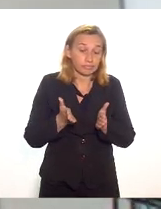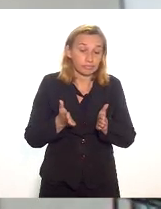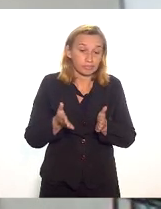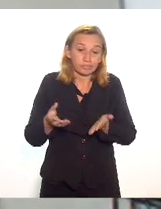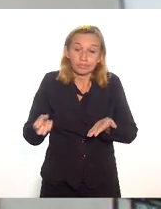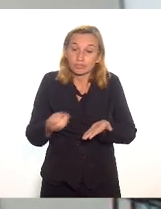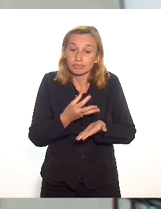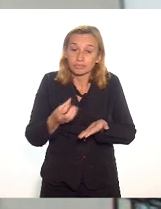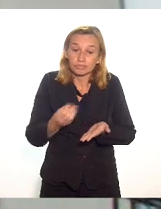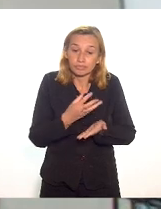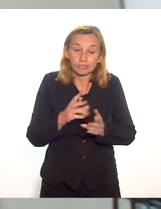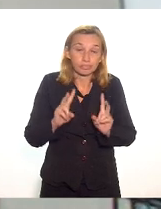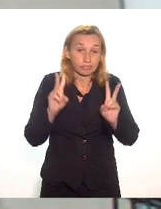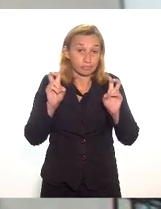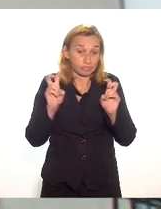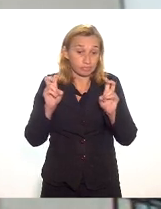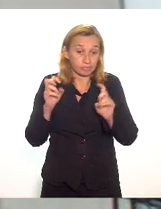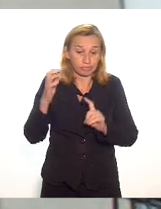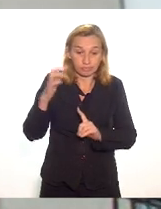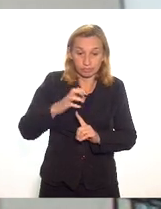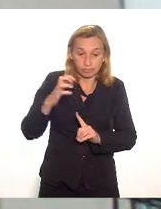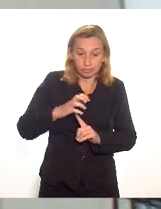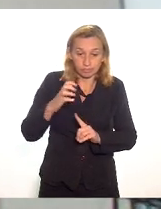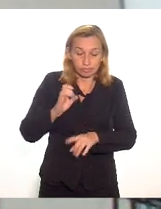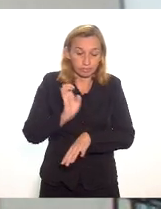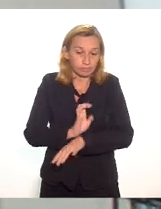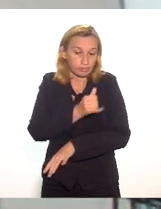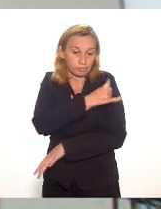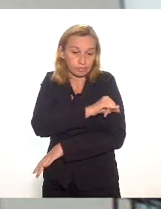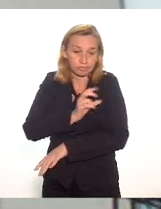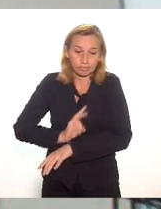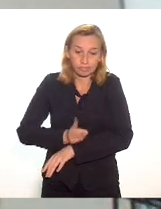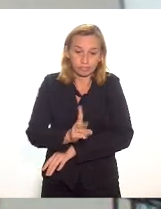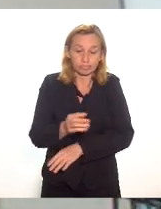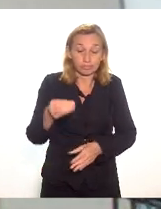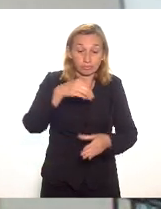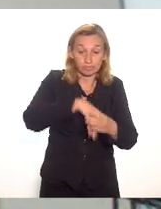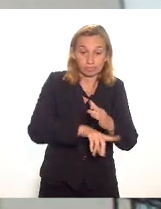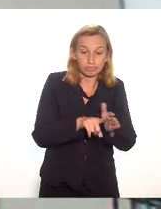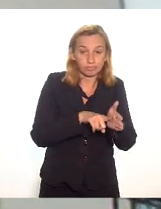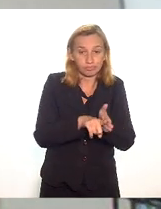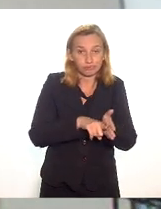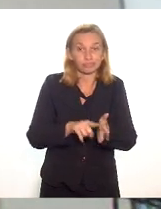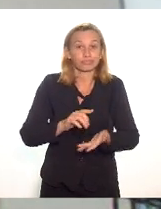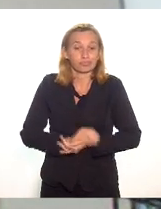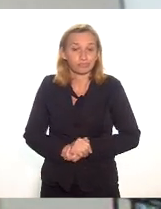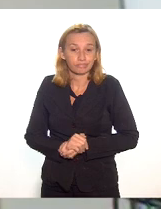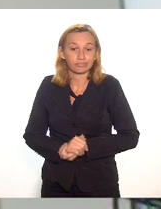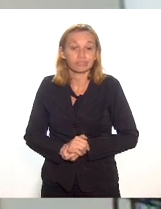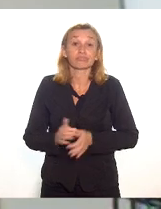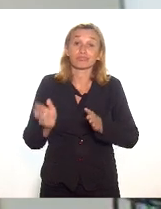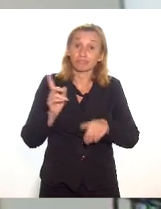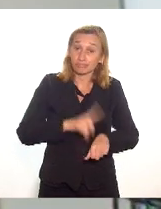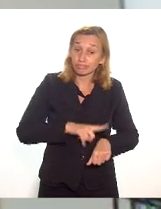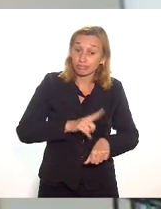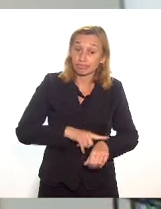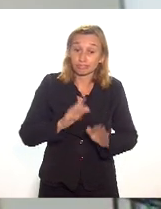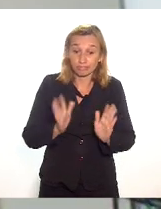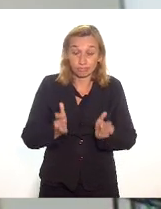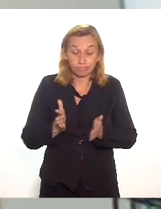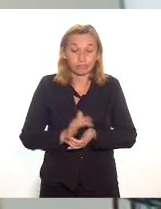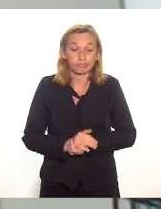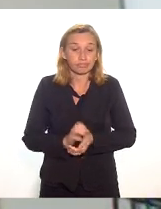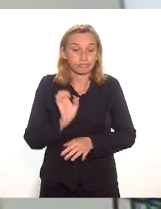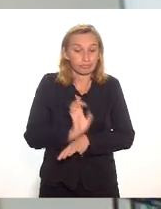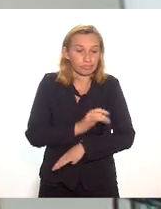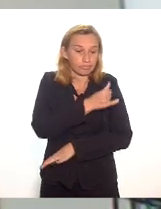novas condições para o Estado do Rio de Janeiro permanecer no regime. Inclusive, nesse momento, o Estado do Rio de